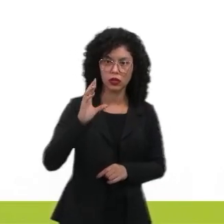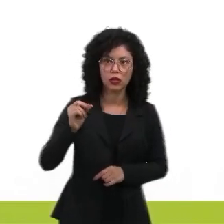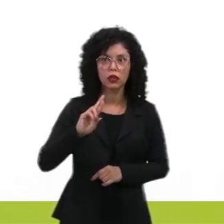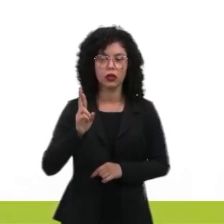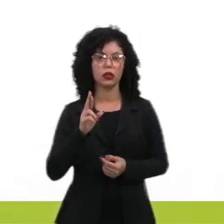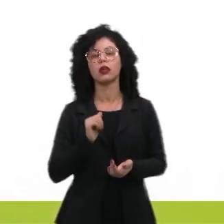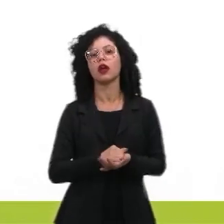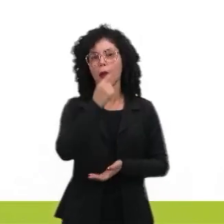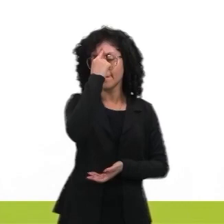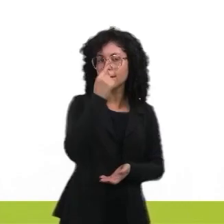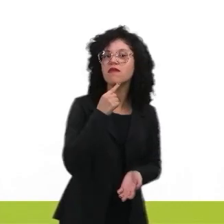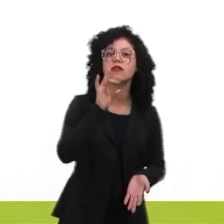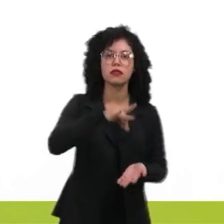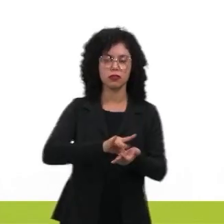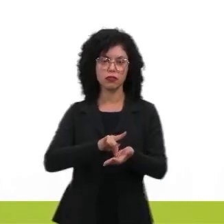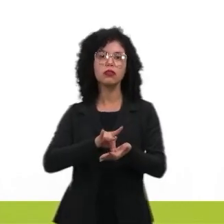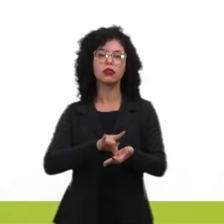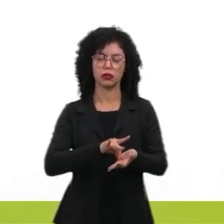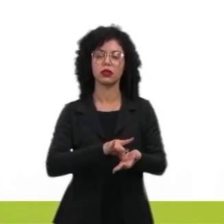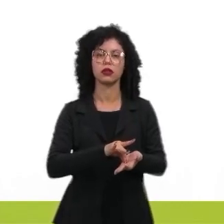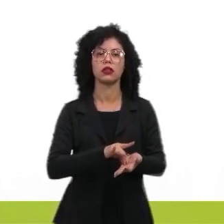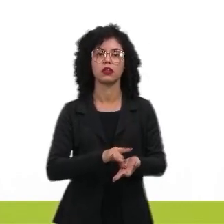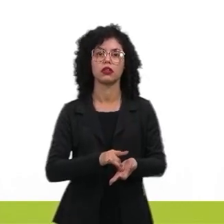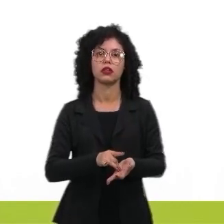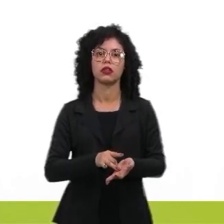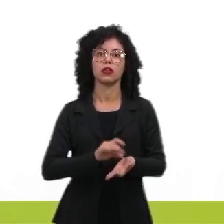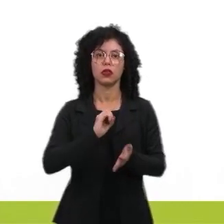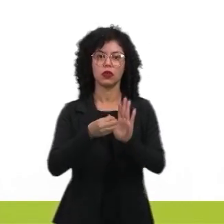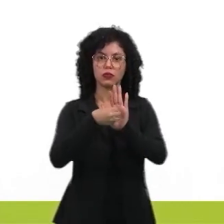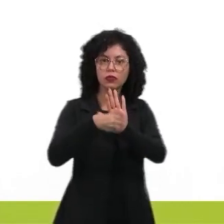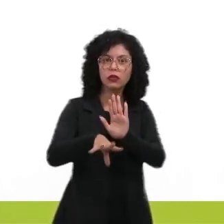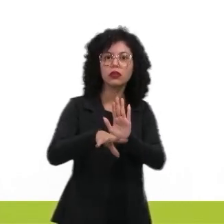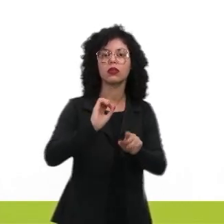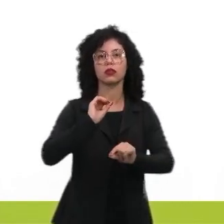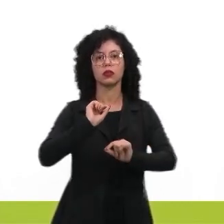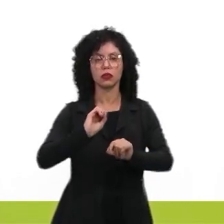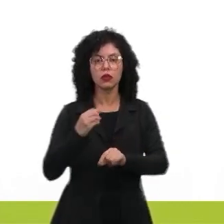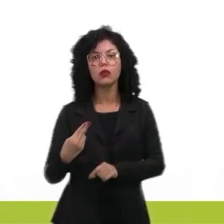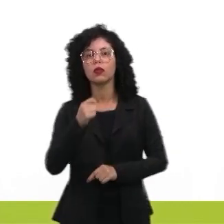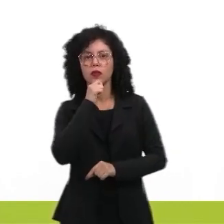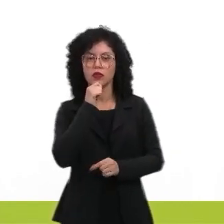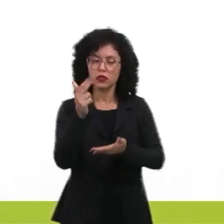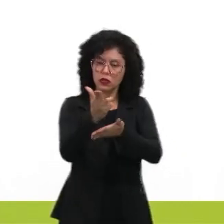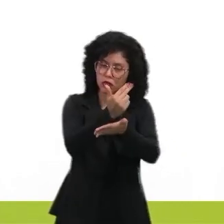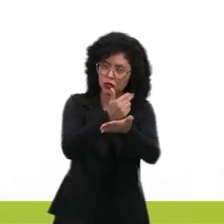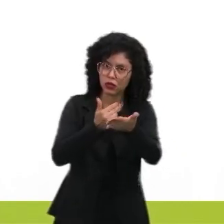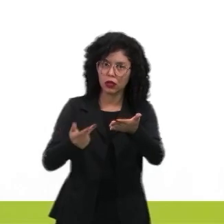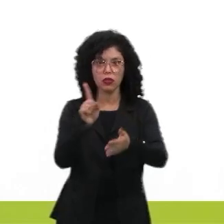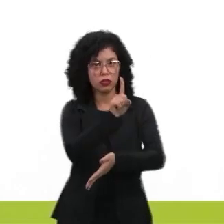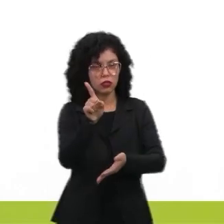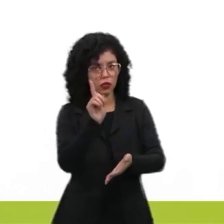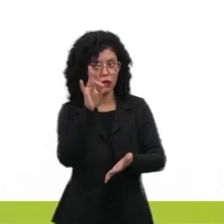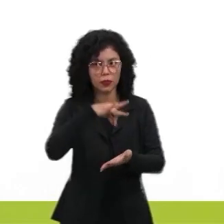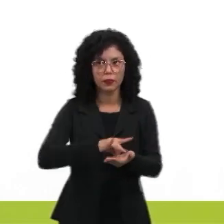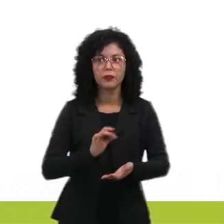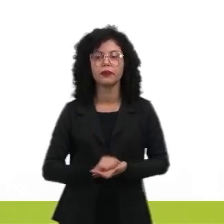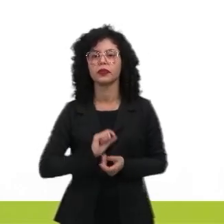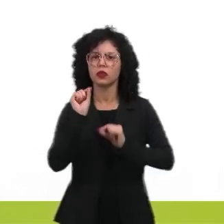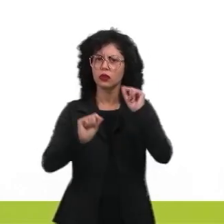seja, imagem real, imagem virtual ou imagem desenho, tá bom? Ou não real. O que é a